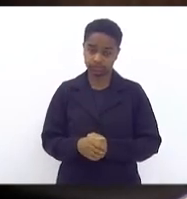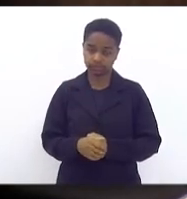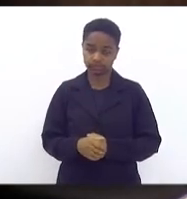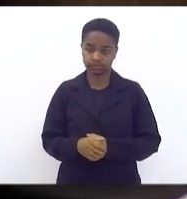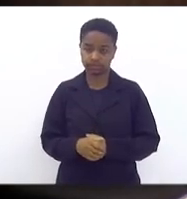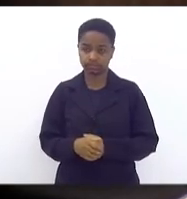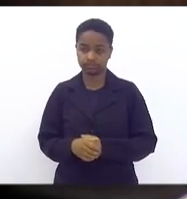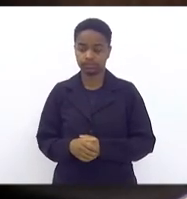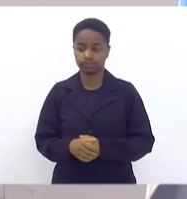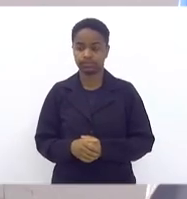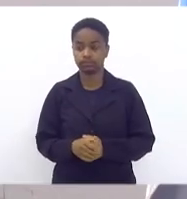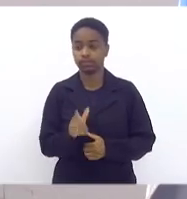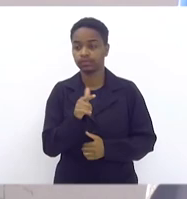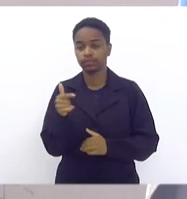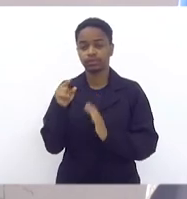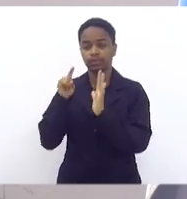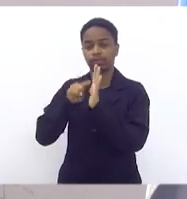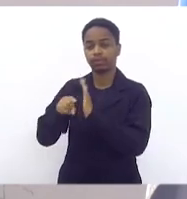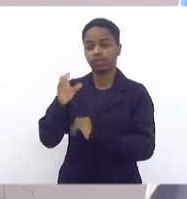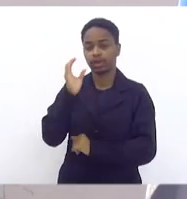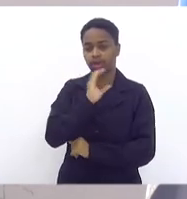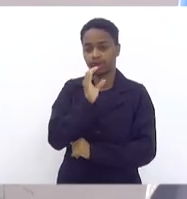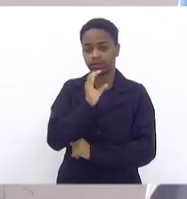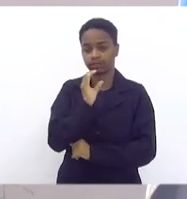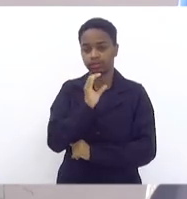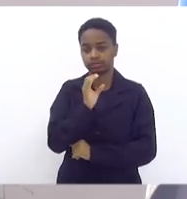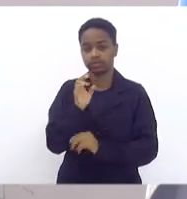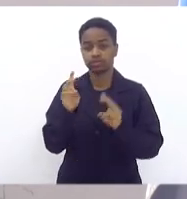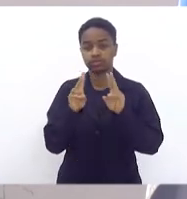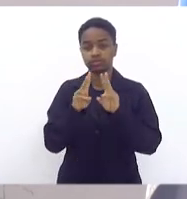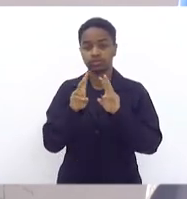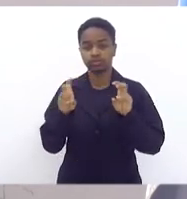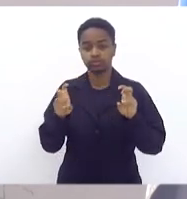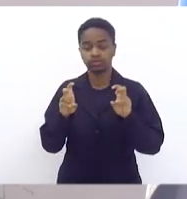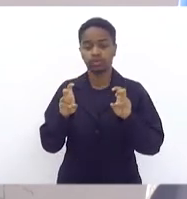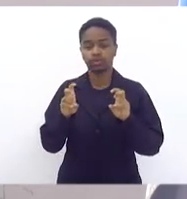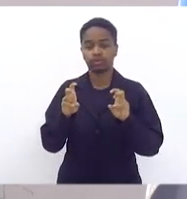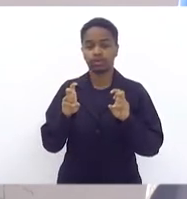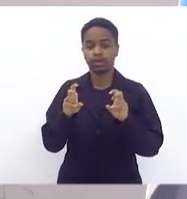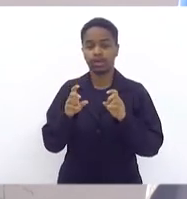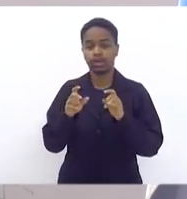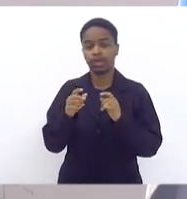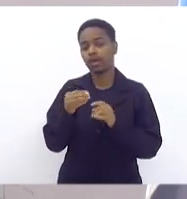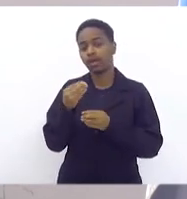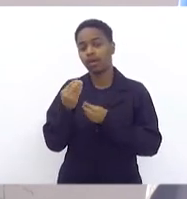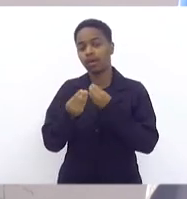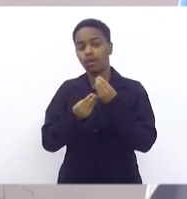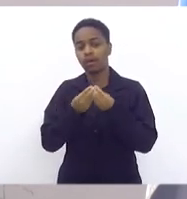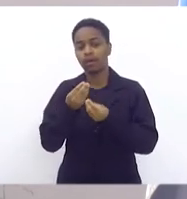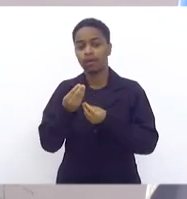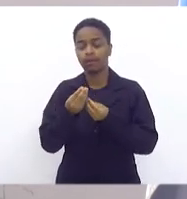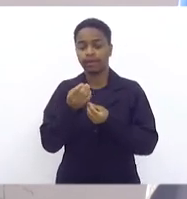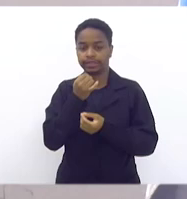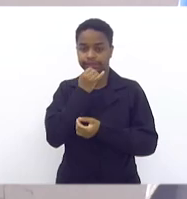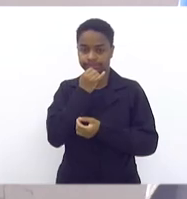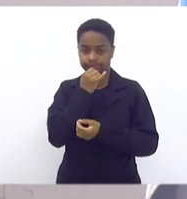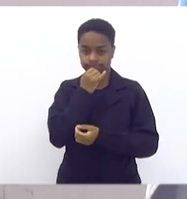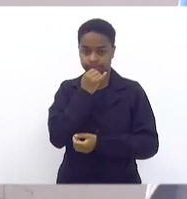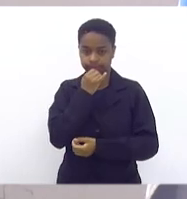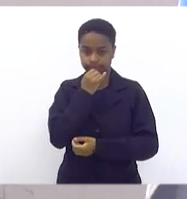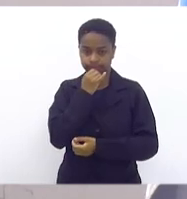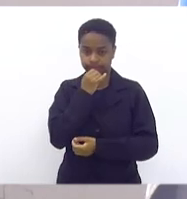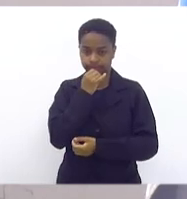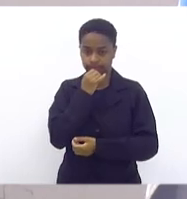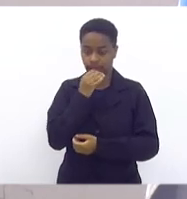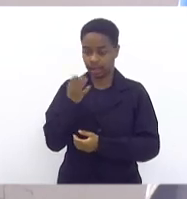tá uma outra pergunta muito rápida é a reparação como é como por exemplo Num caso como